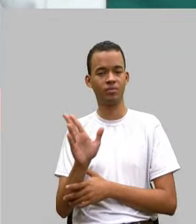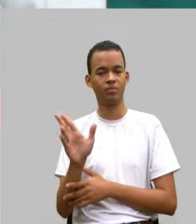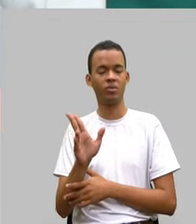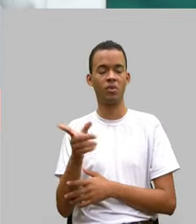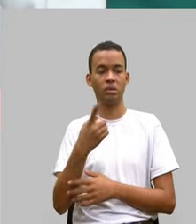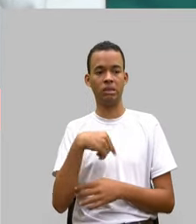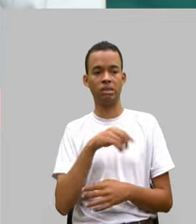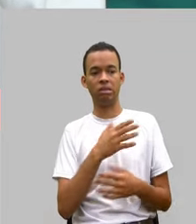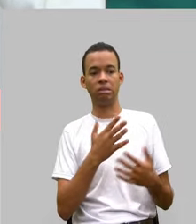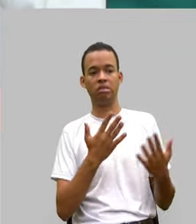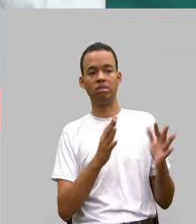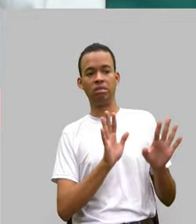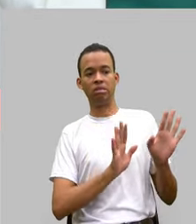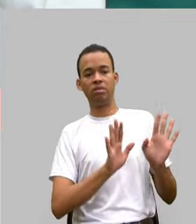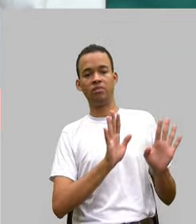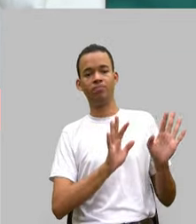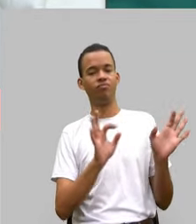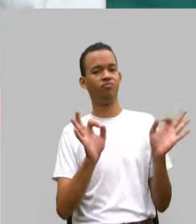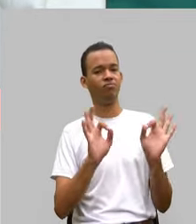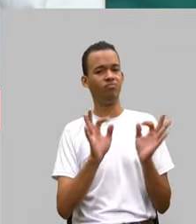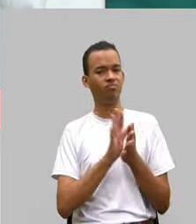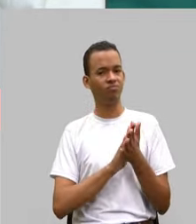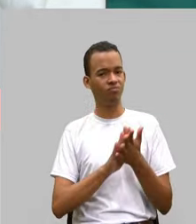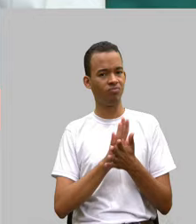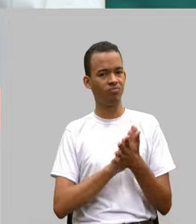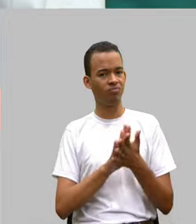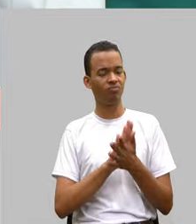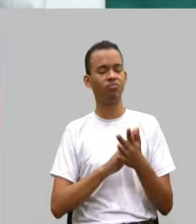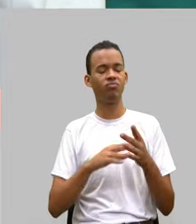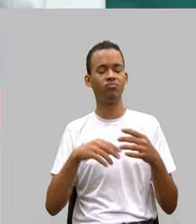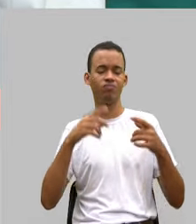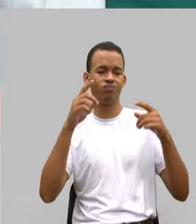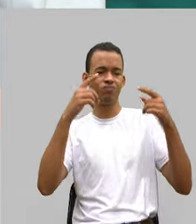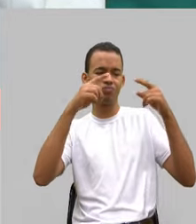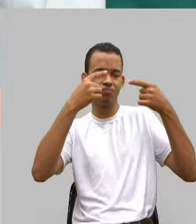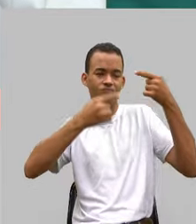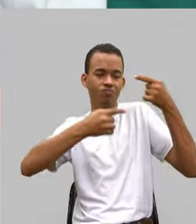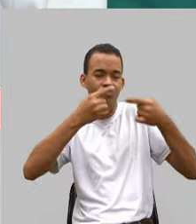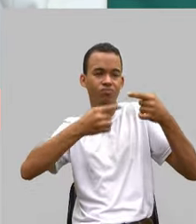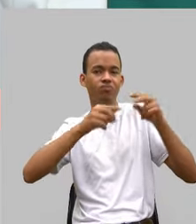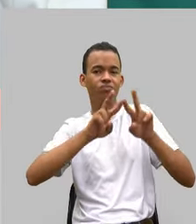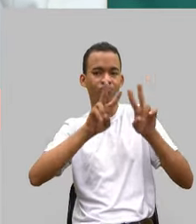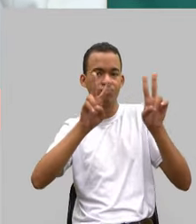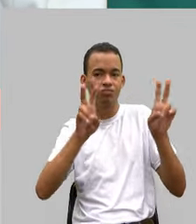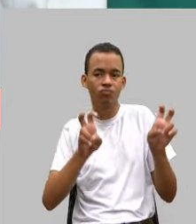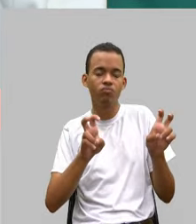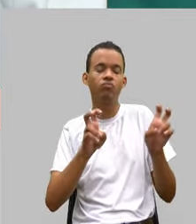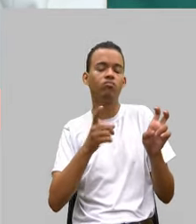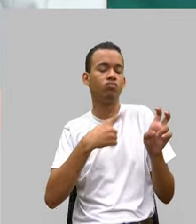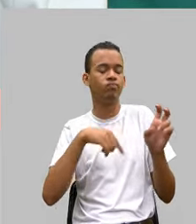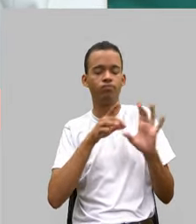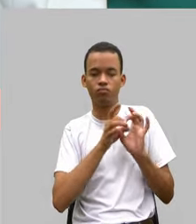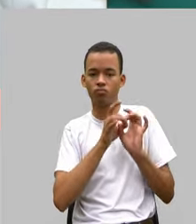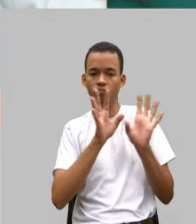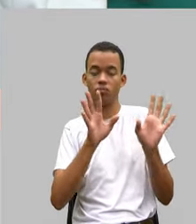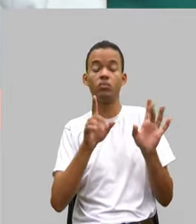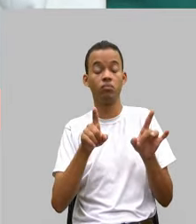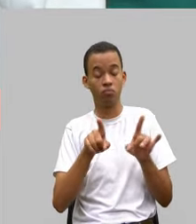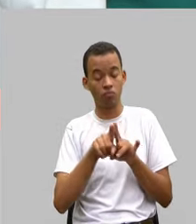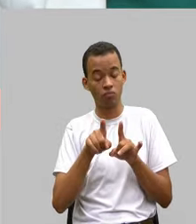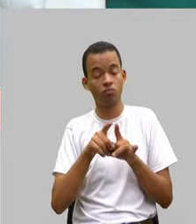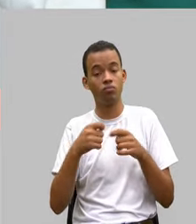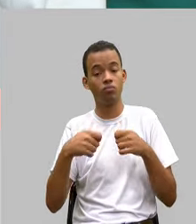medicinal em aprofundar conhecimento em debater temas lógico tivemos que tomar todas as precauções